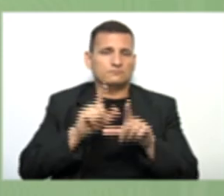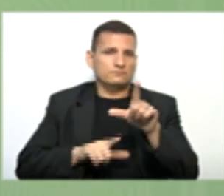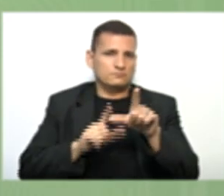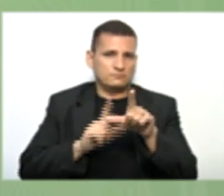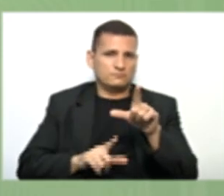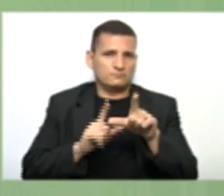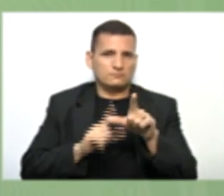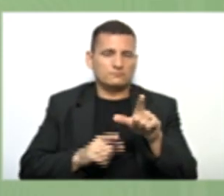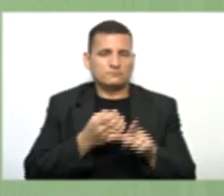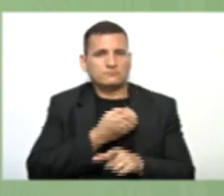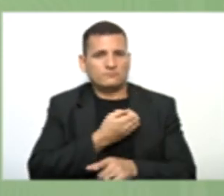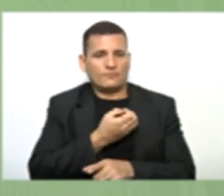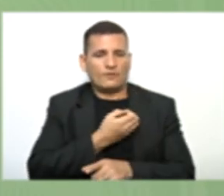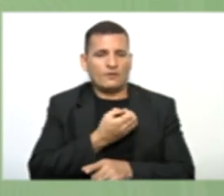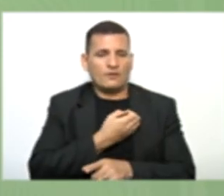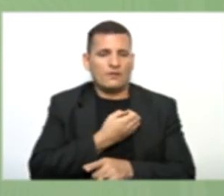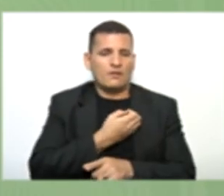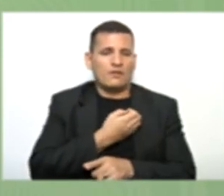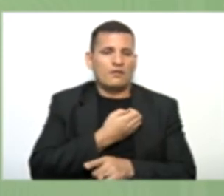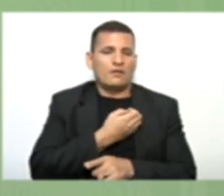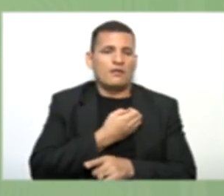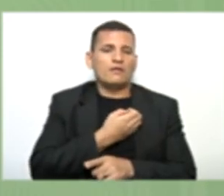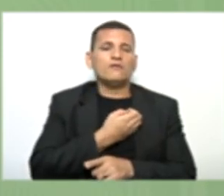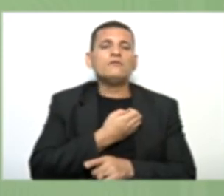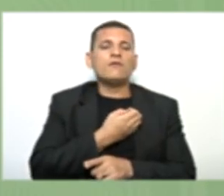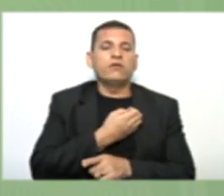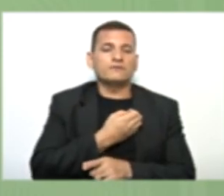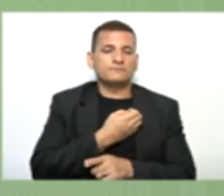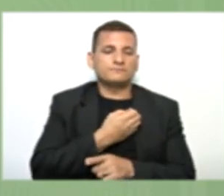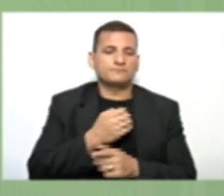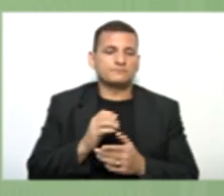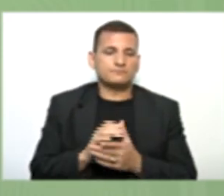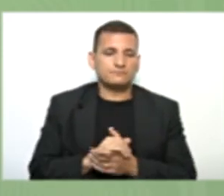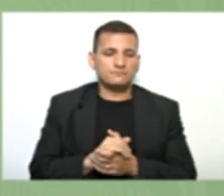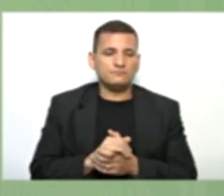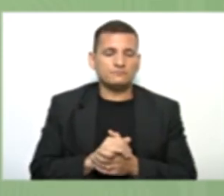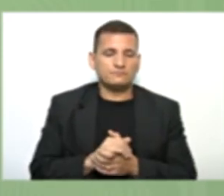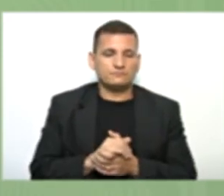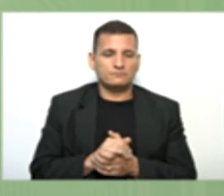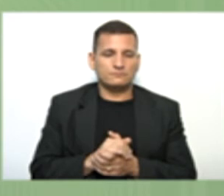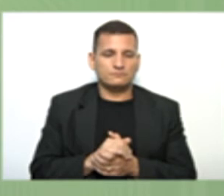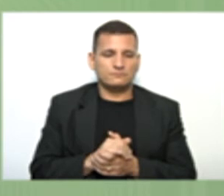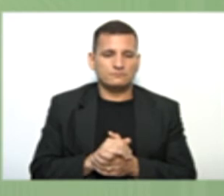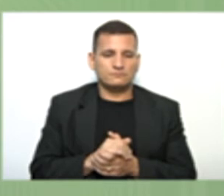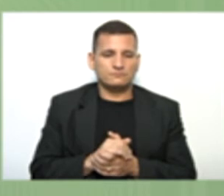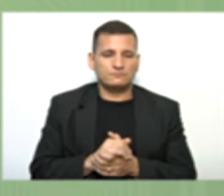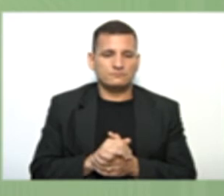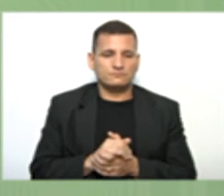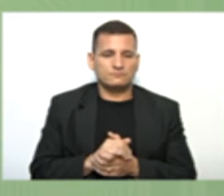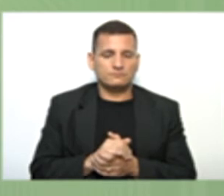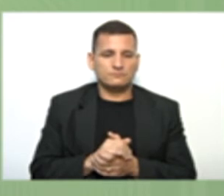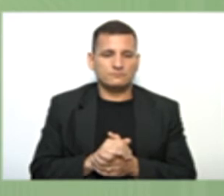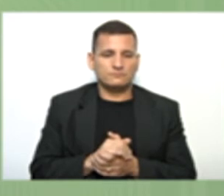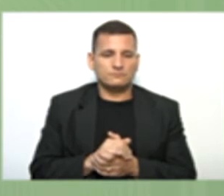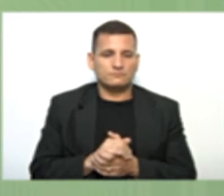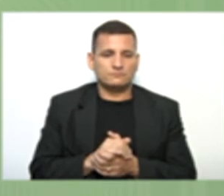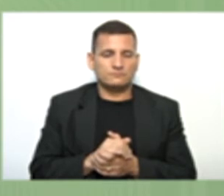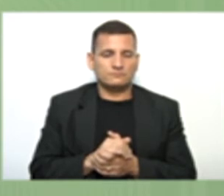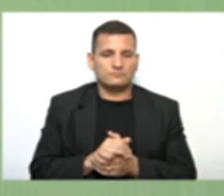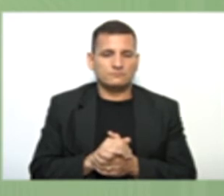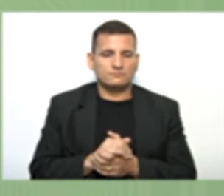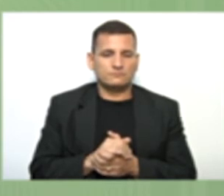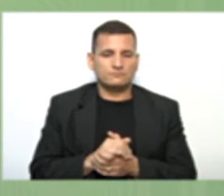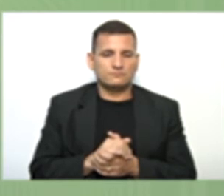números. Observem, lista, eu já declarei aqui minha variável lista, tá bom? E disse para ela o